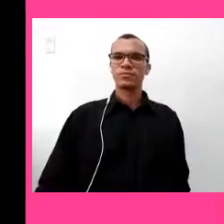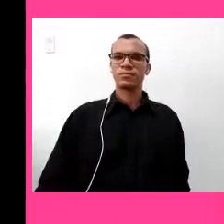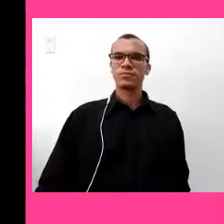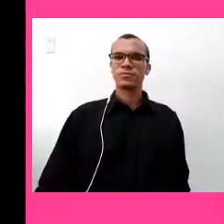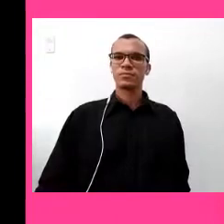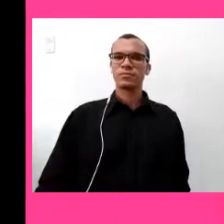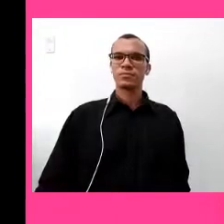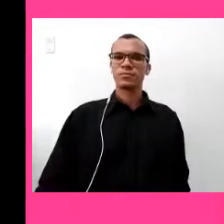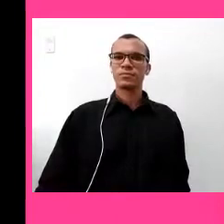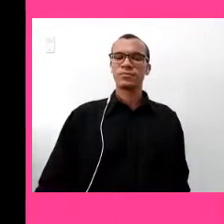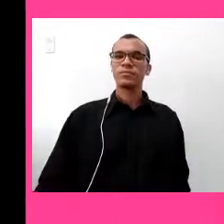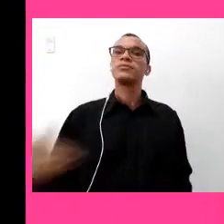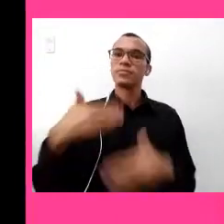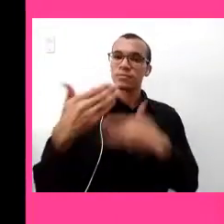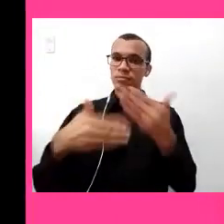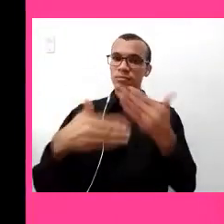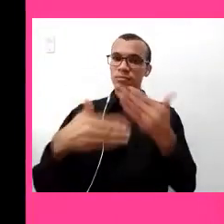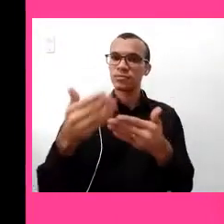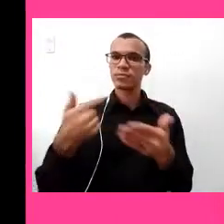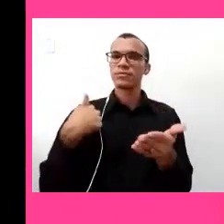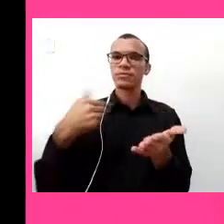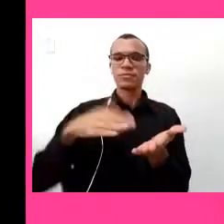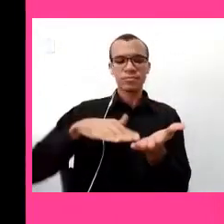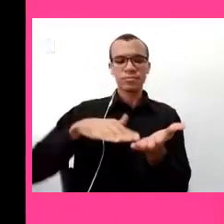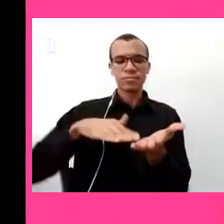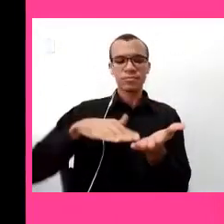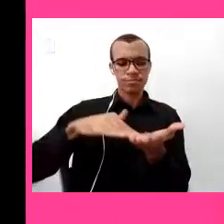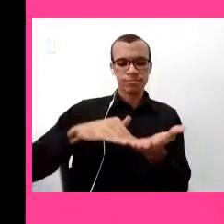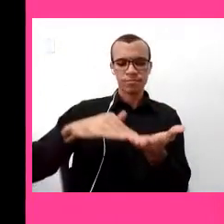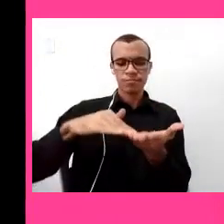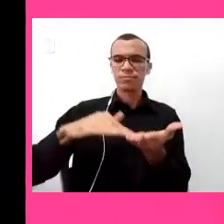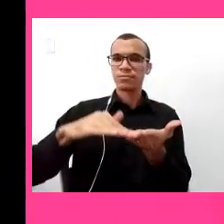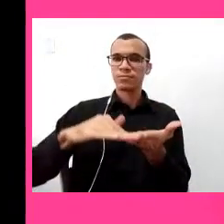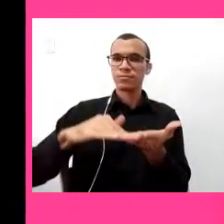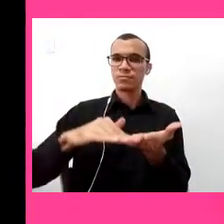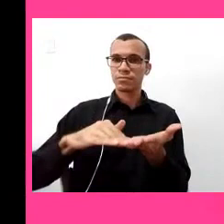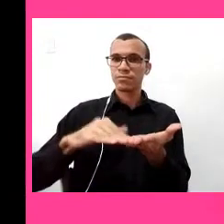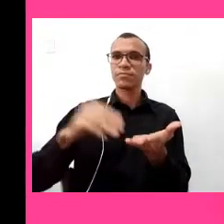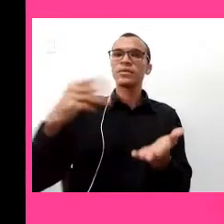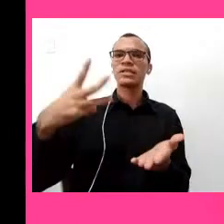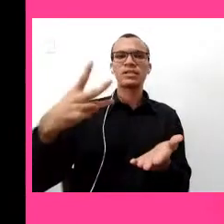Aí eu aperto aqui, que nem eu falei, tipo 3, 6 segundos.